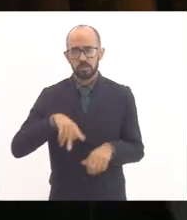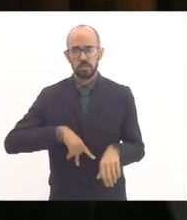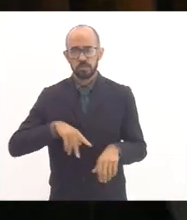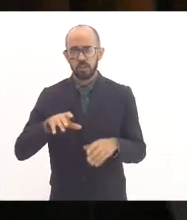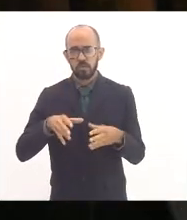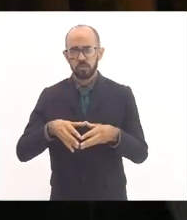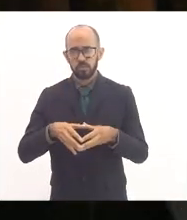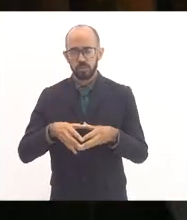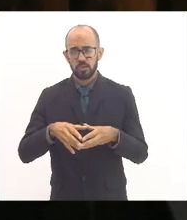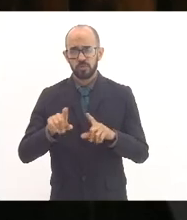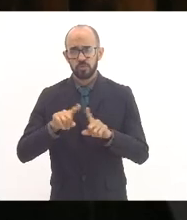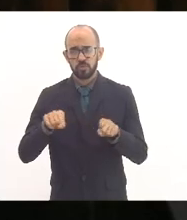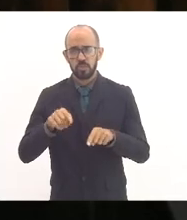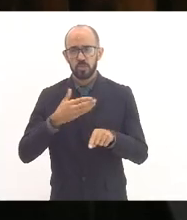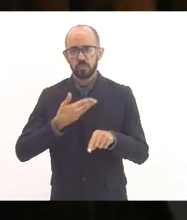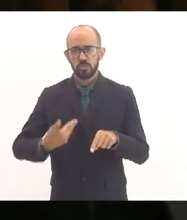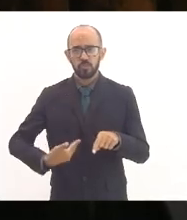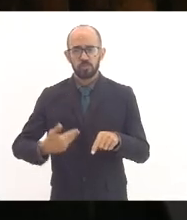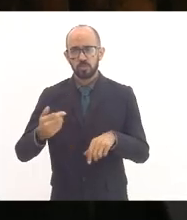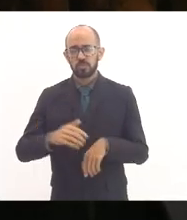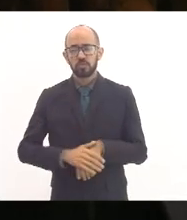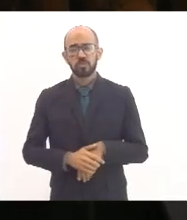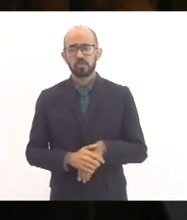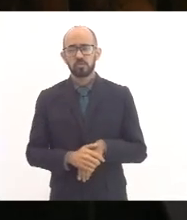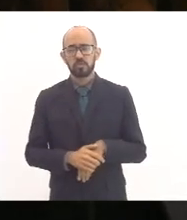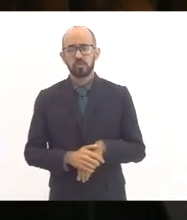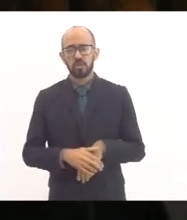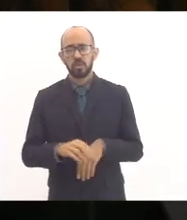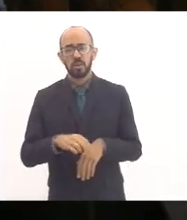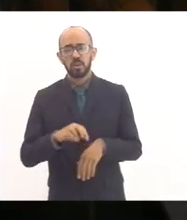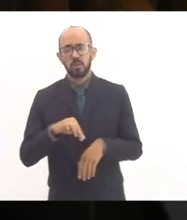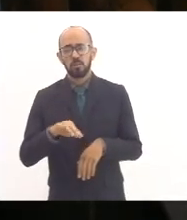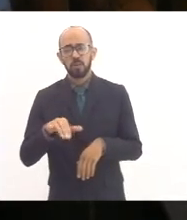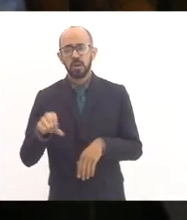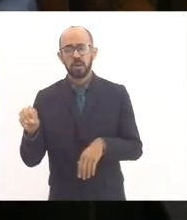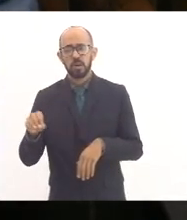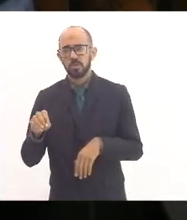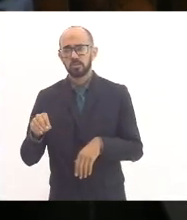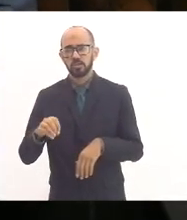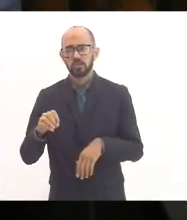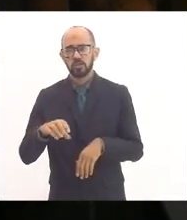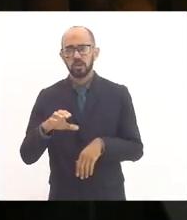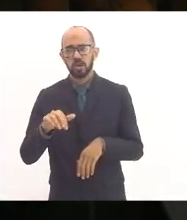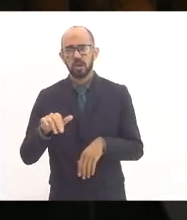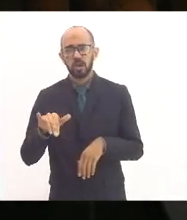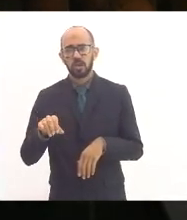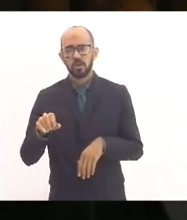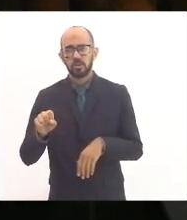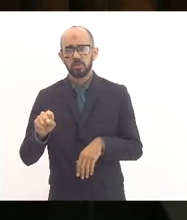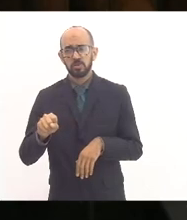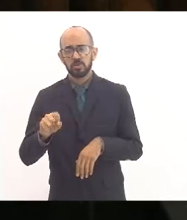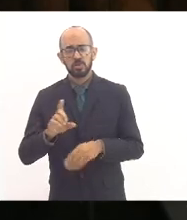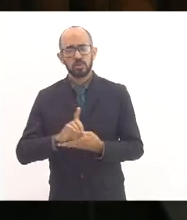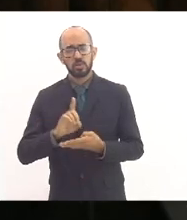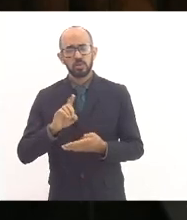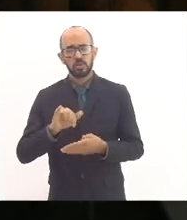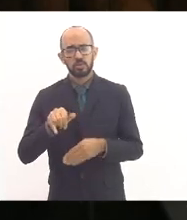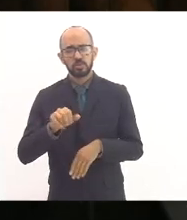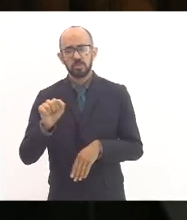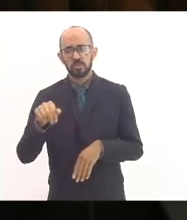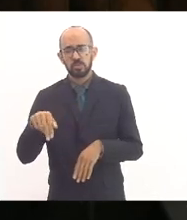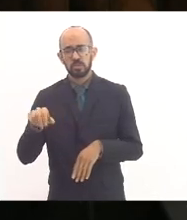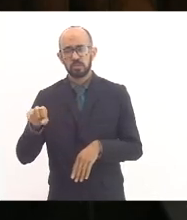Comissão dos Servidores Públicos Deputado Marcio Roberto deputado Carlos Augusto Dr Jansen